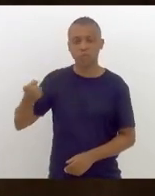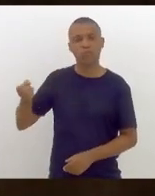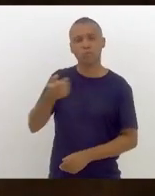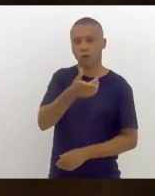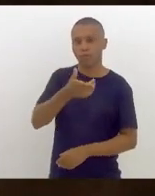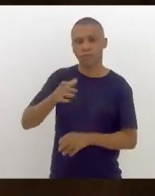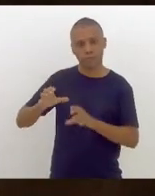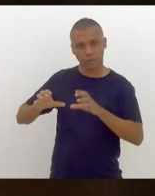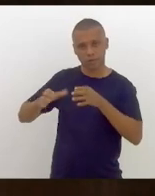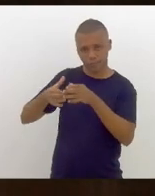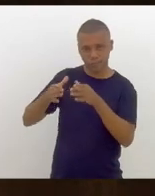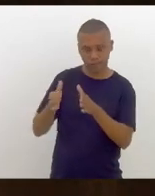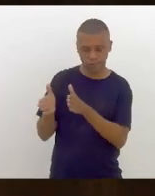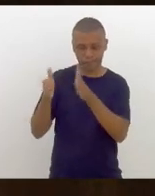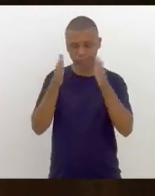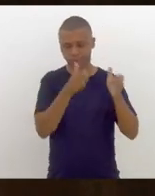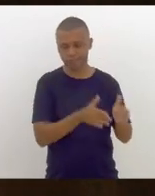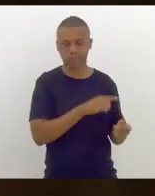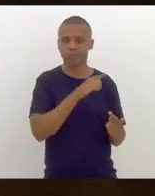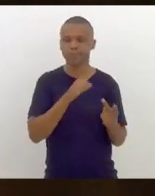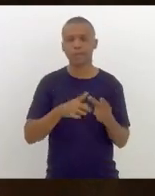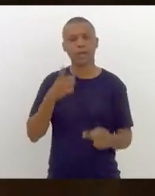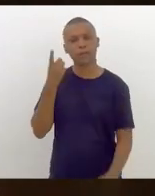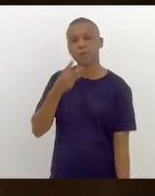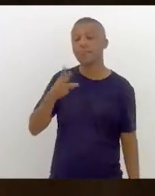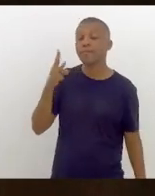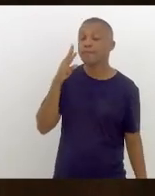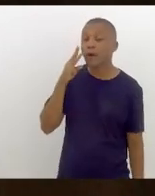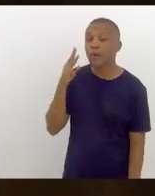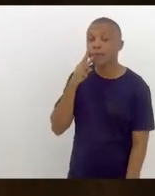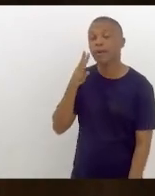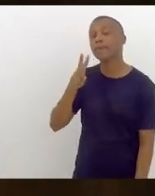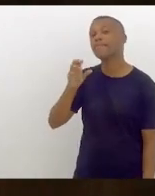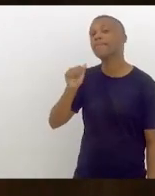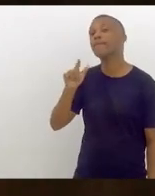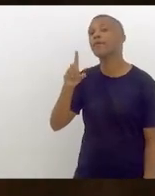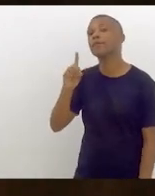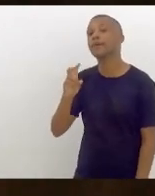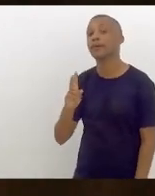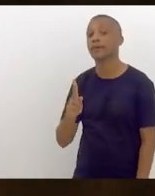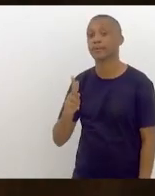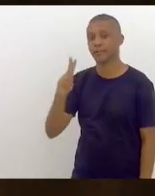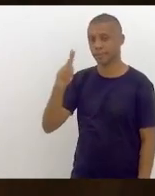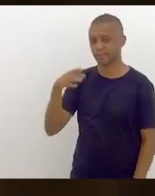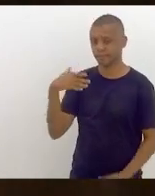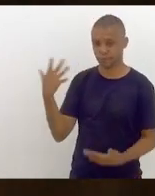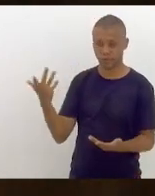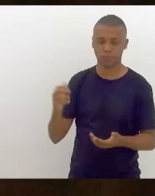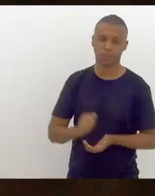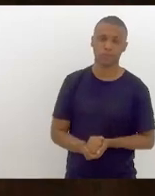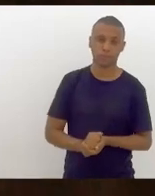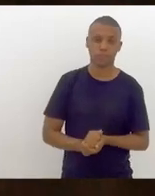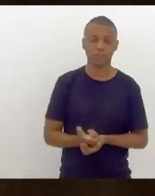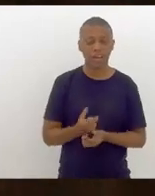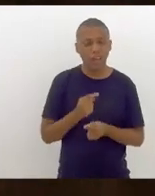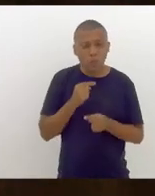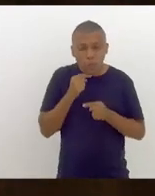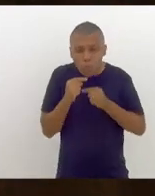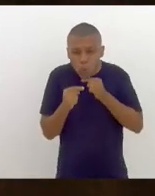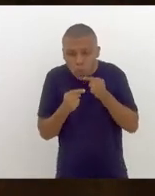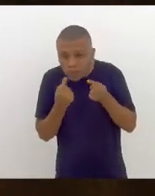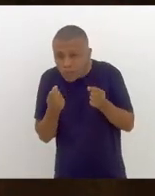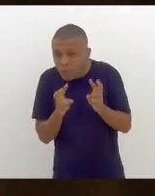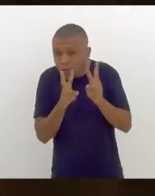deputado valdeck eu não tenho nenhuma dúvida sobre a constitucionalidade